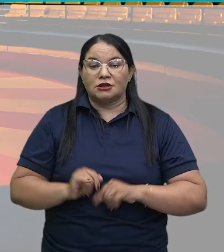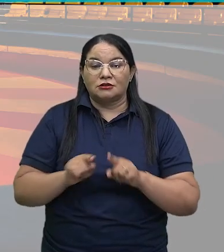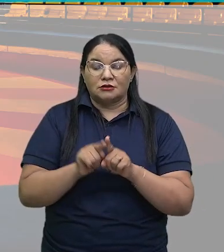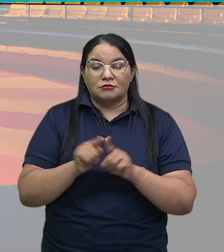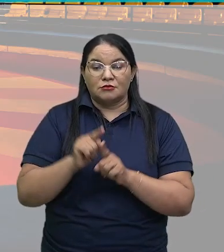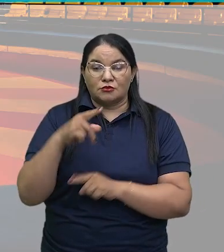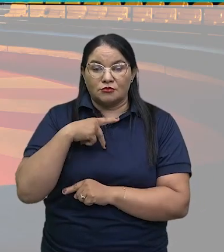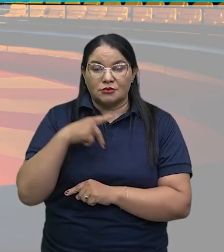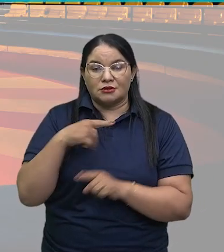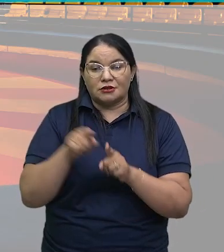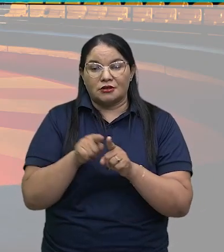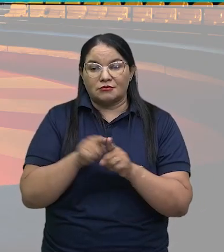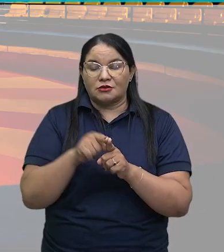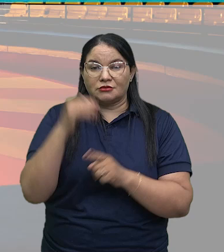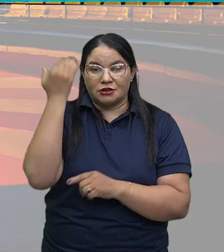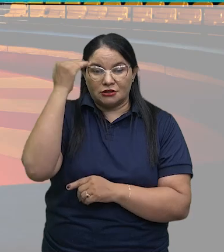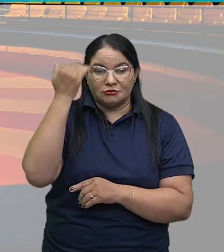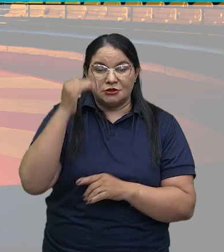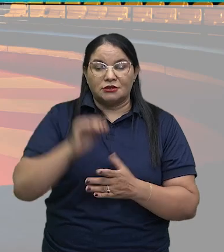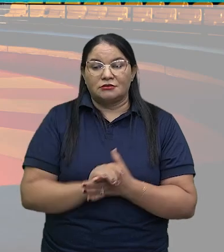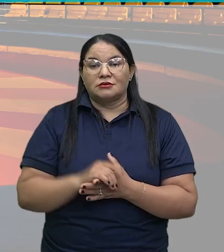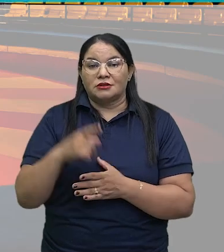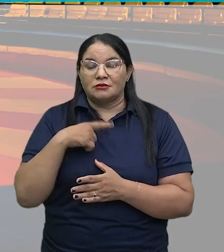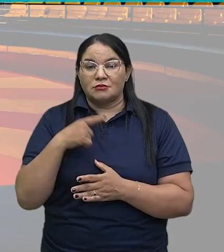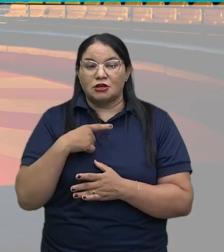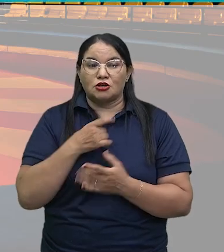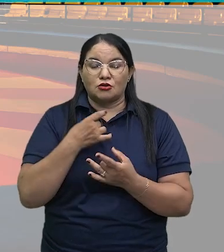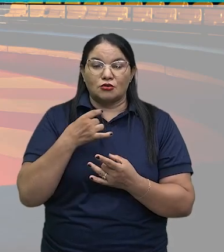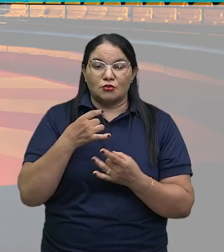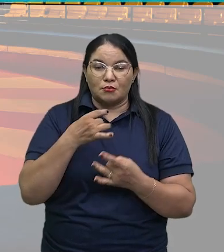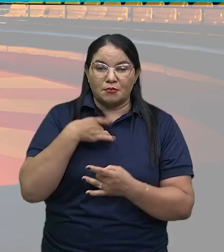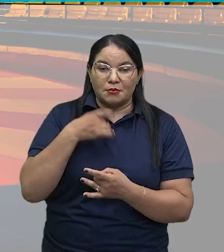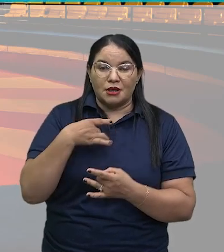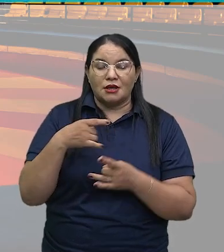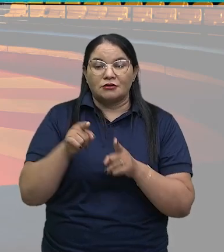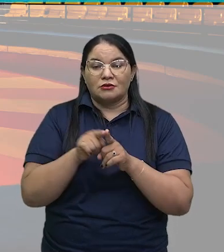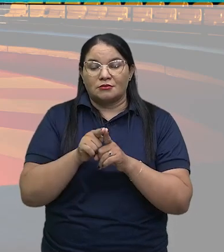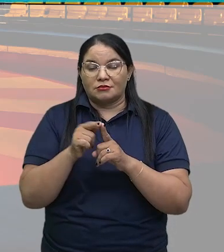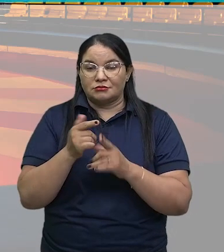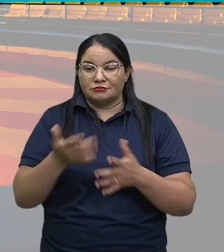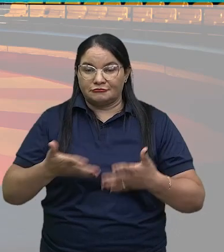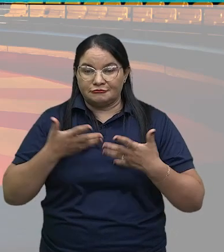de entretenimento e a fronteira tênue entre o hilário e o assustador.